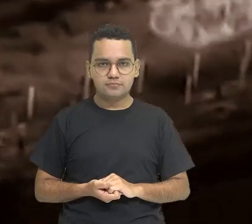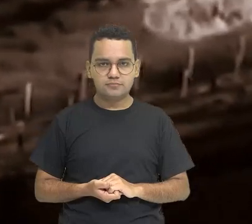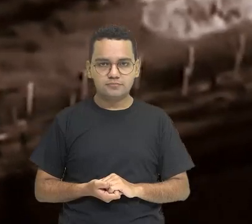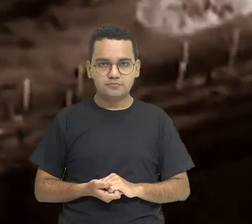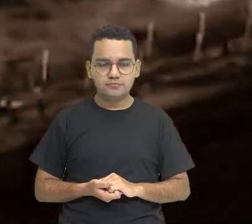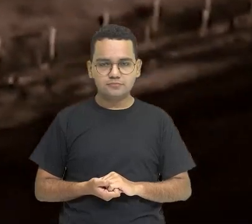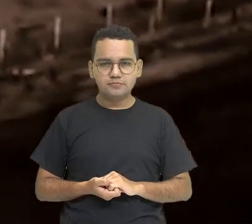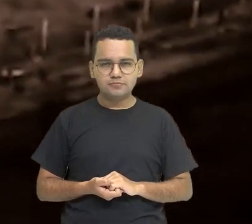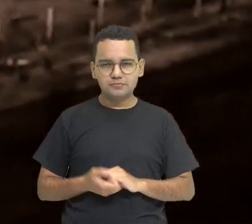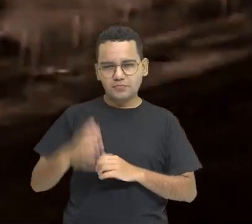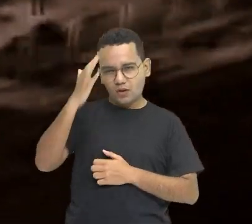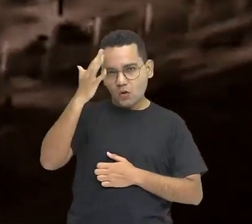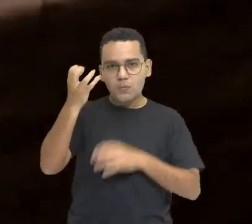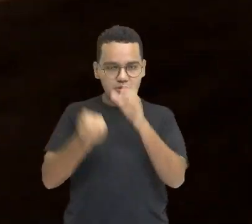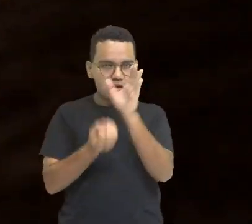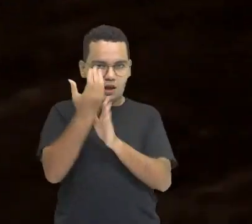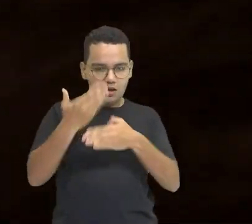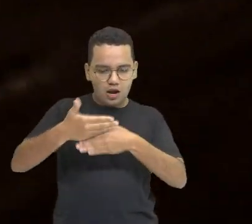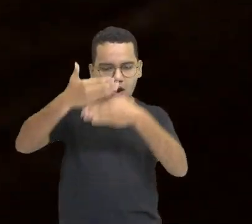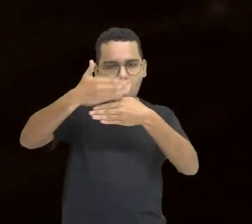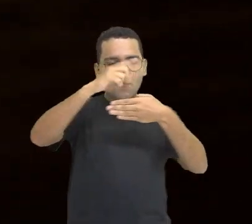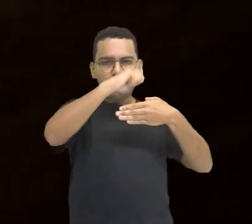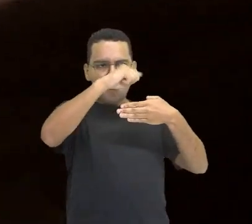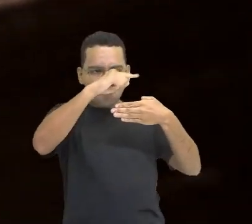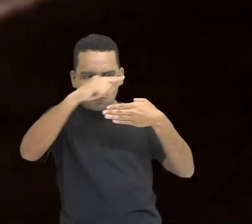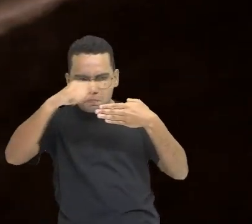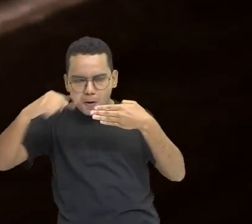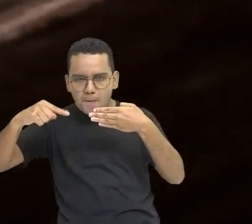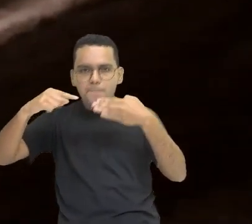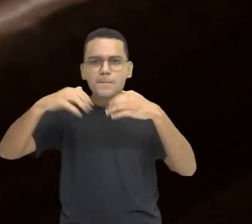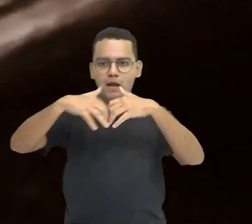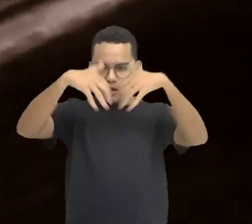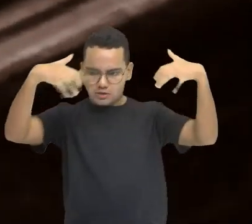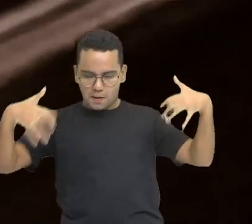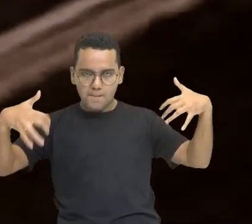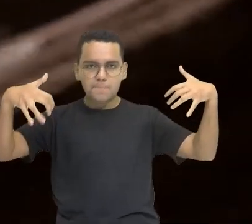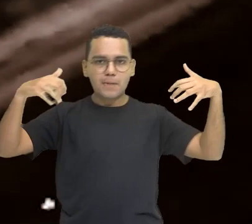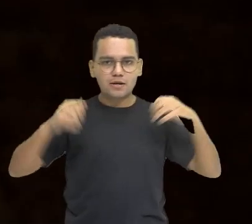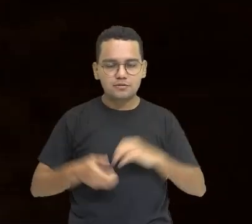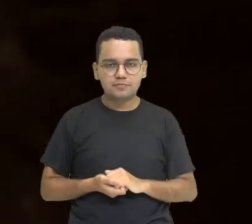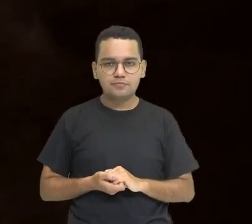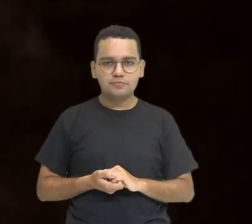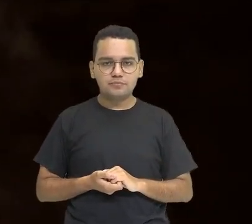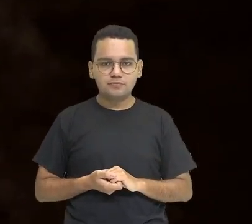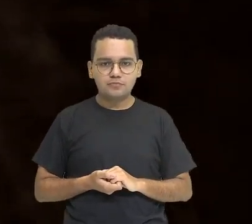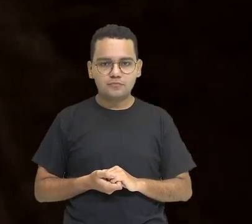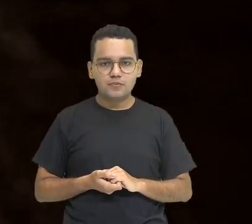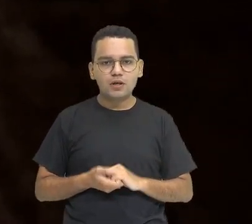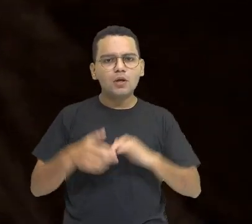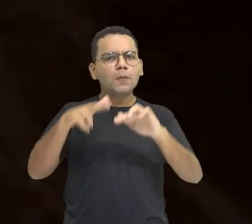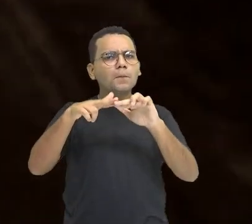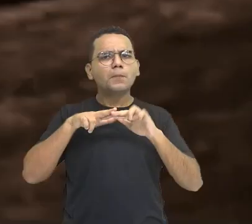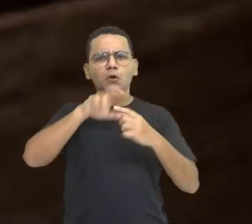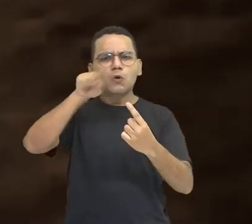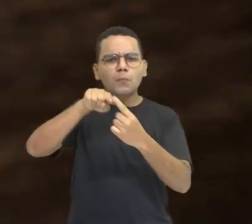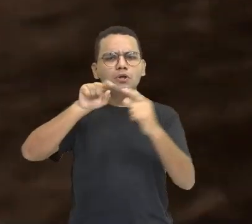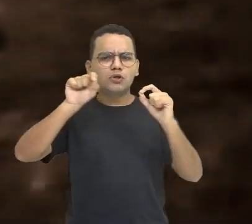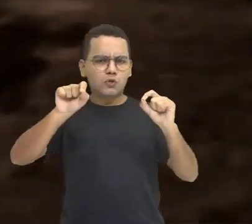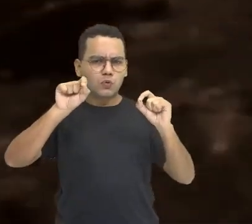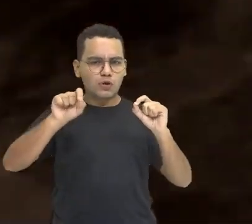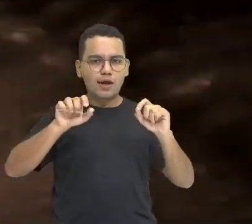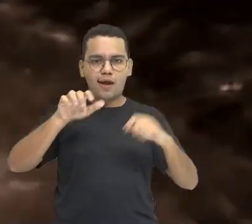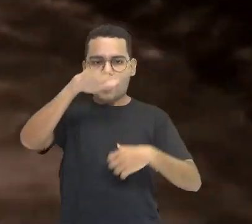a construir um muro de arame farpado para separar a Berlim Ocidental da Oriental. Oficialmente, o objetivo era manter os habitantes da